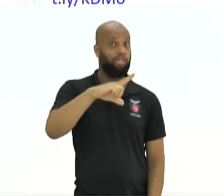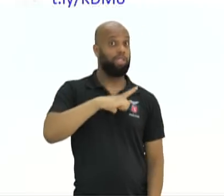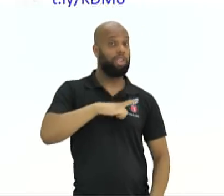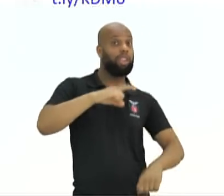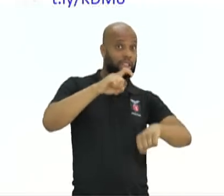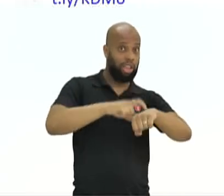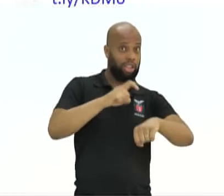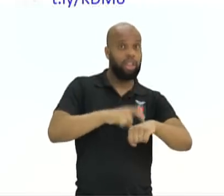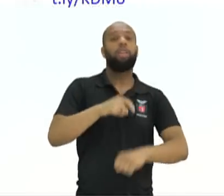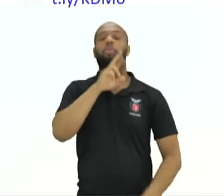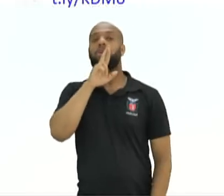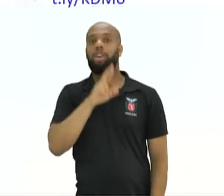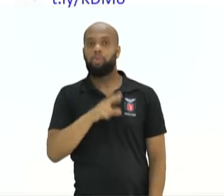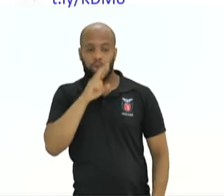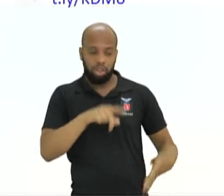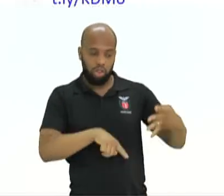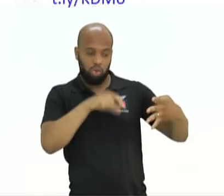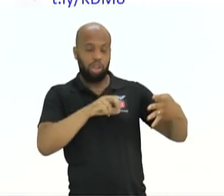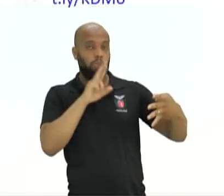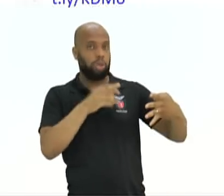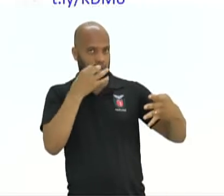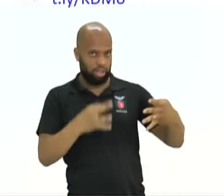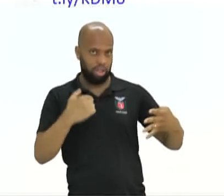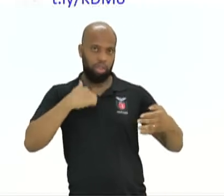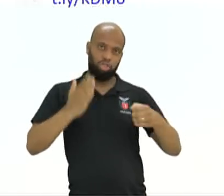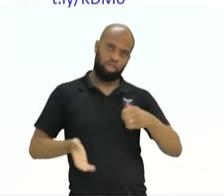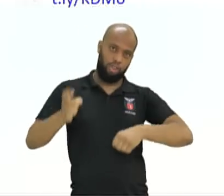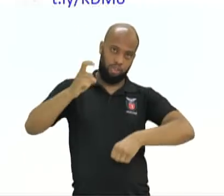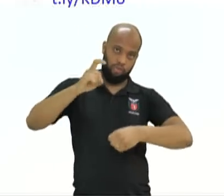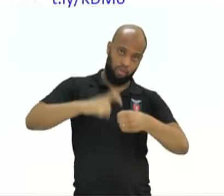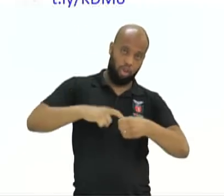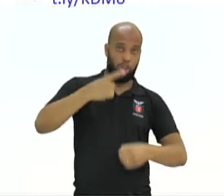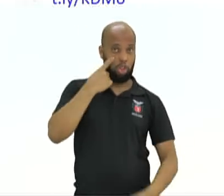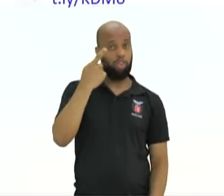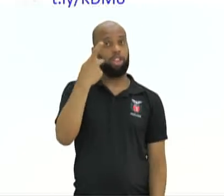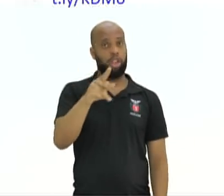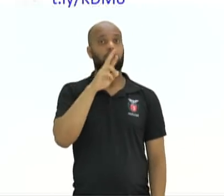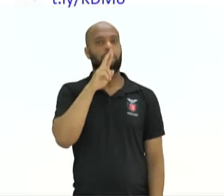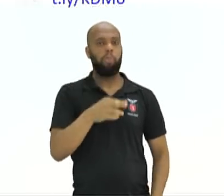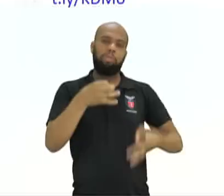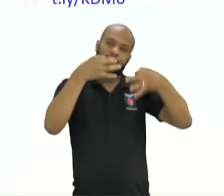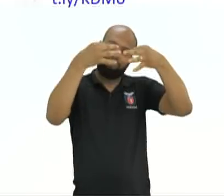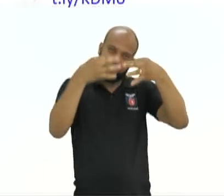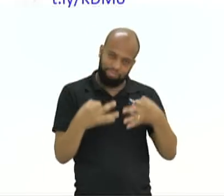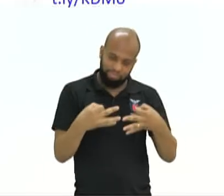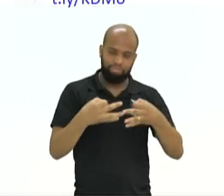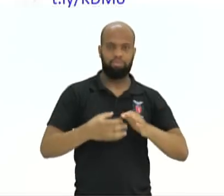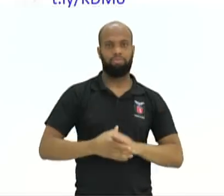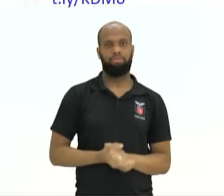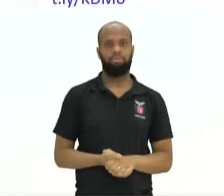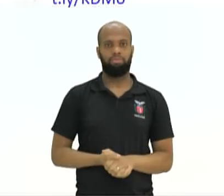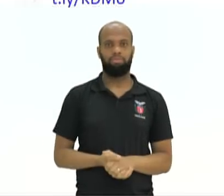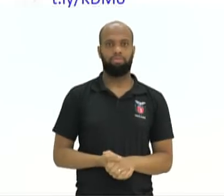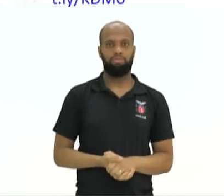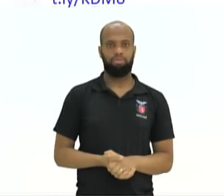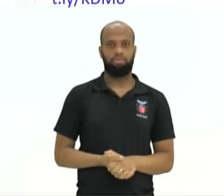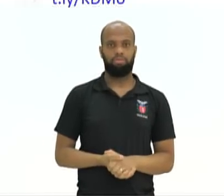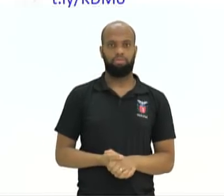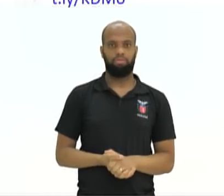ele? Qual o nome que ele rebatizou esse passo? De novo, você vai ter uns minutinhos, daqui a um pouquinho nós voltamos.